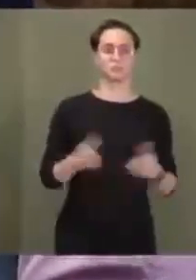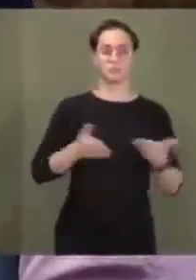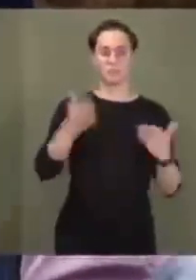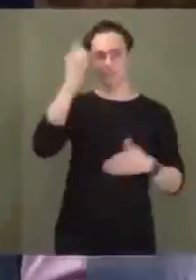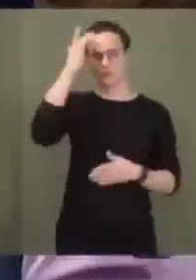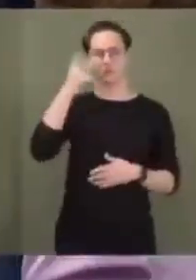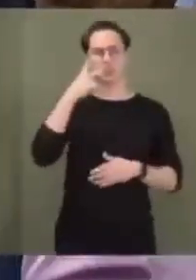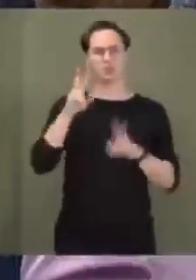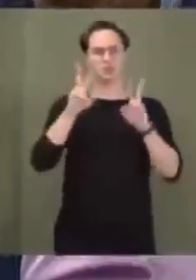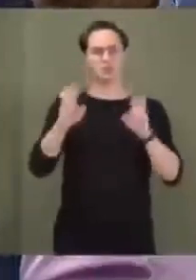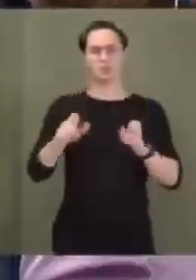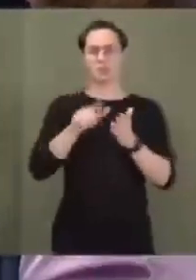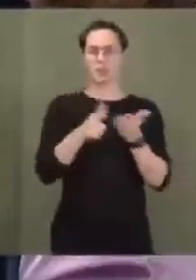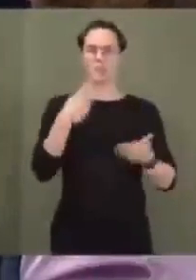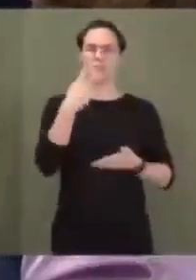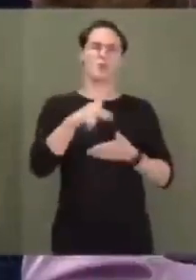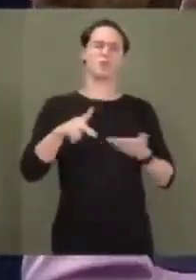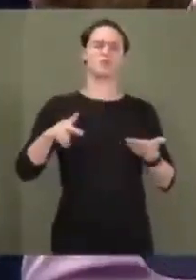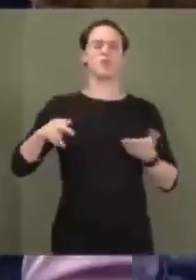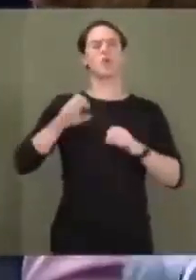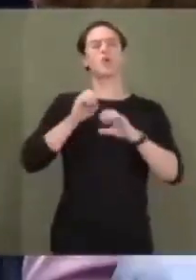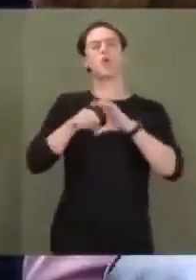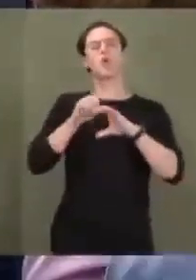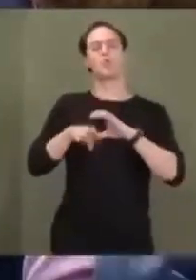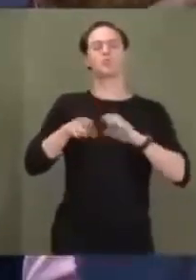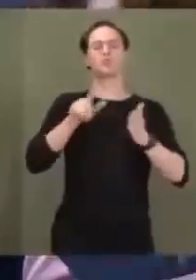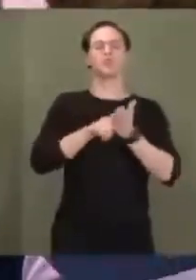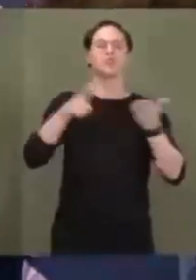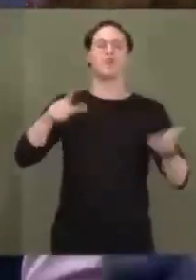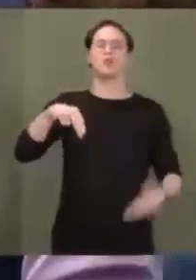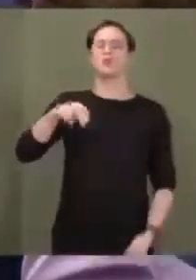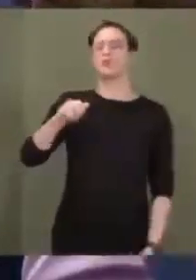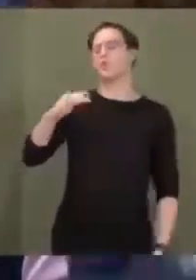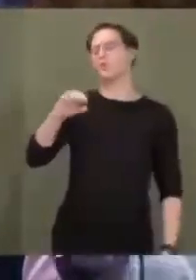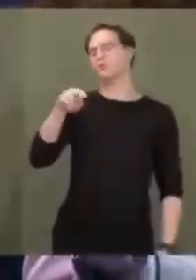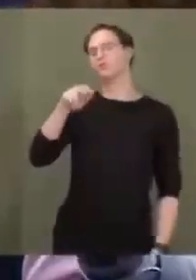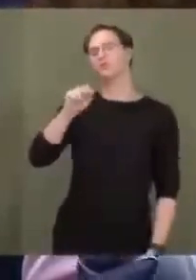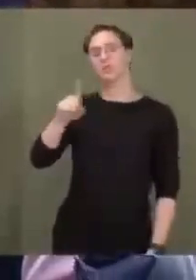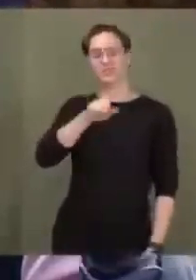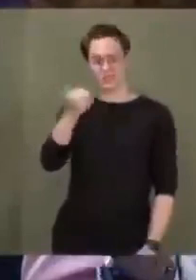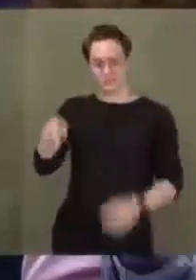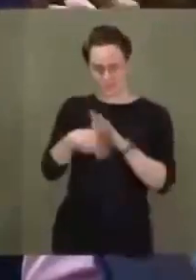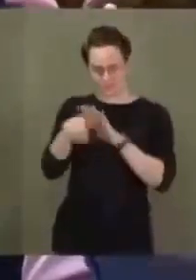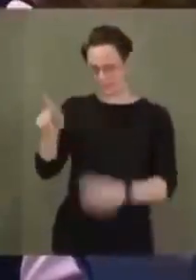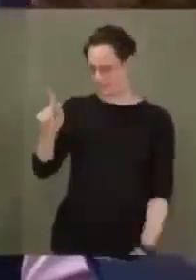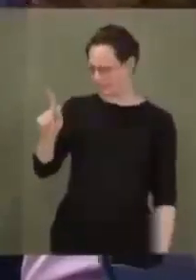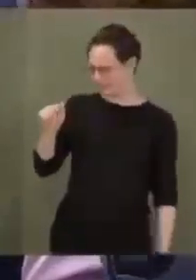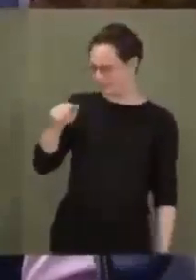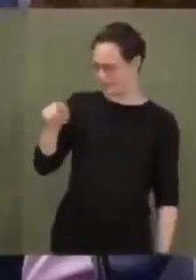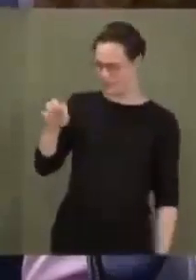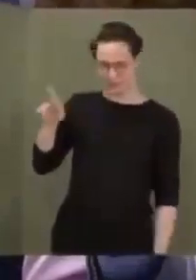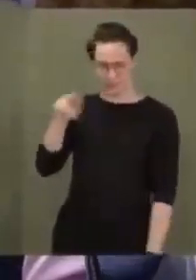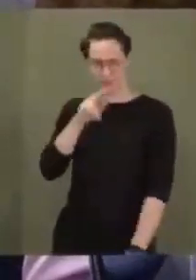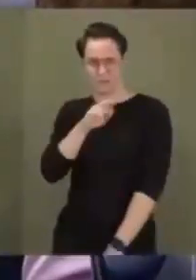uma jornalista do Jornal Nacional. Se ela fosse do Jornal da Gazeta, com todo respeito ao Marcelo Castro, de Teresina, no